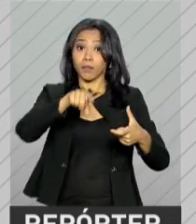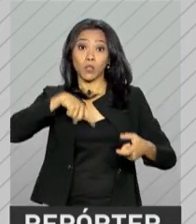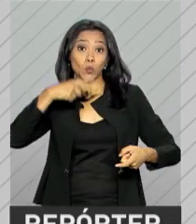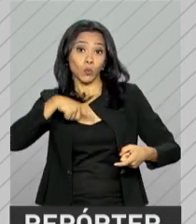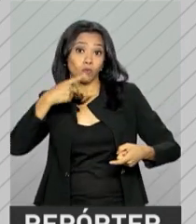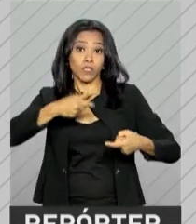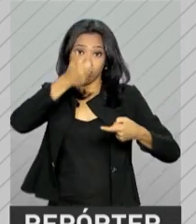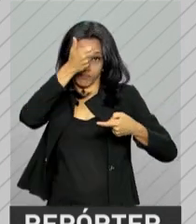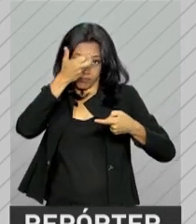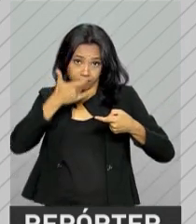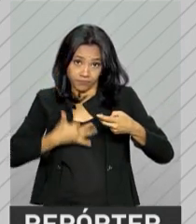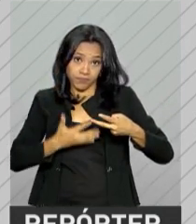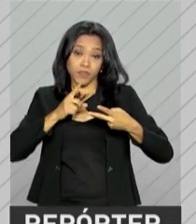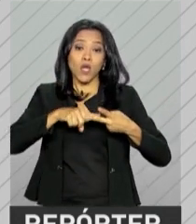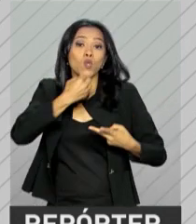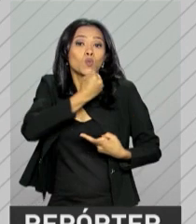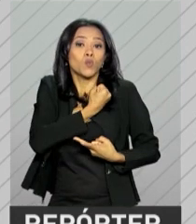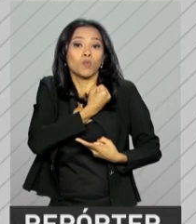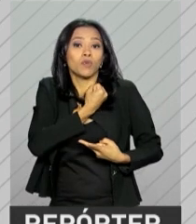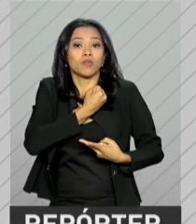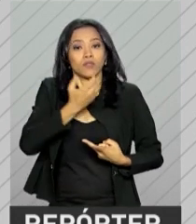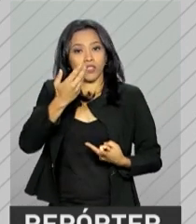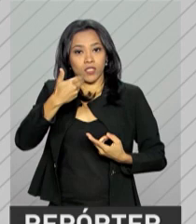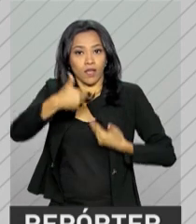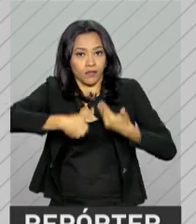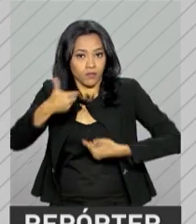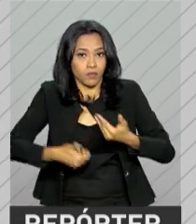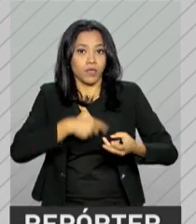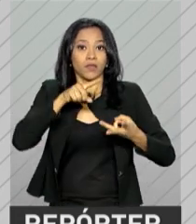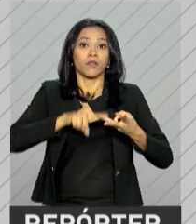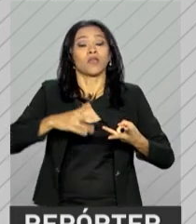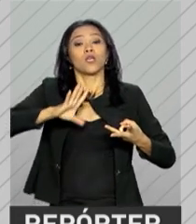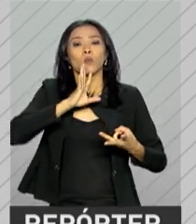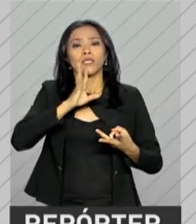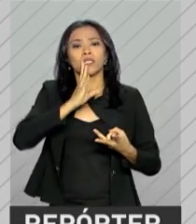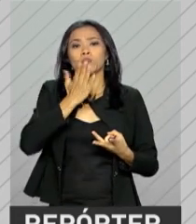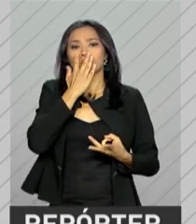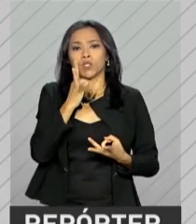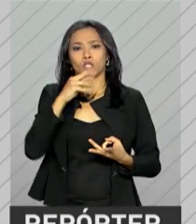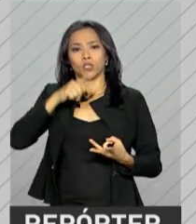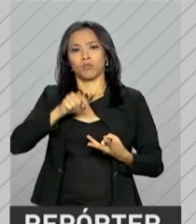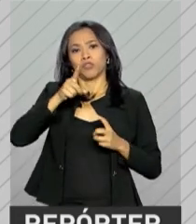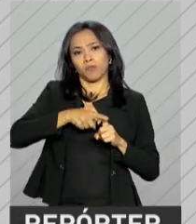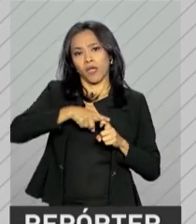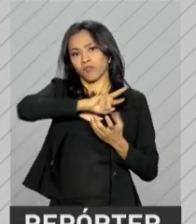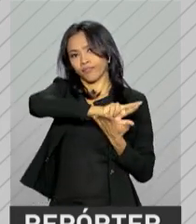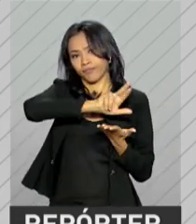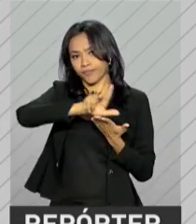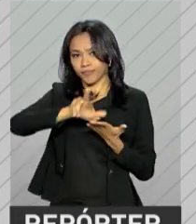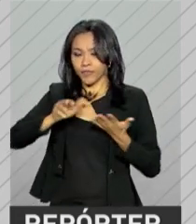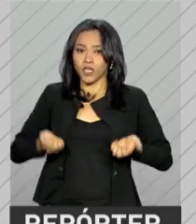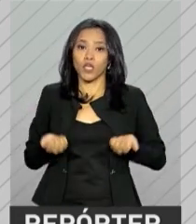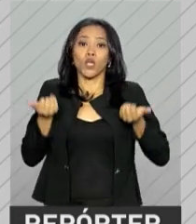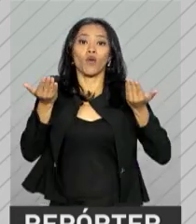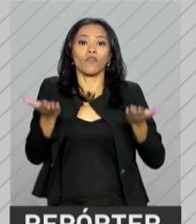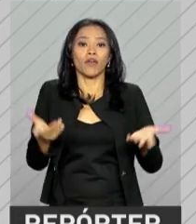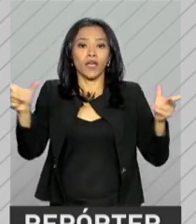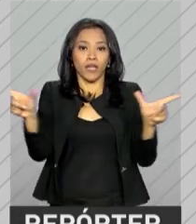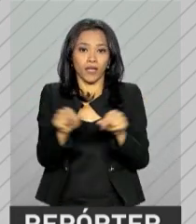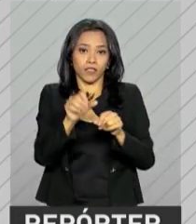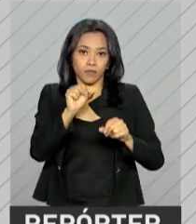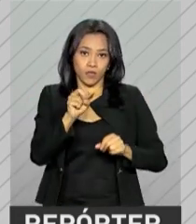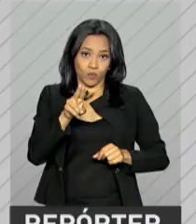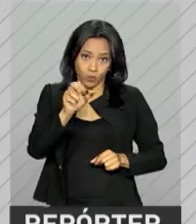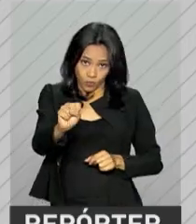e verificar os números de atendimento e conhecer as especialidades oferecidas pelo sus sistema único de